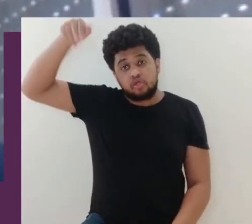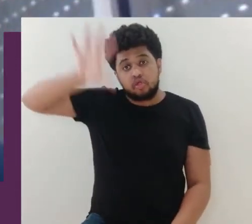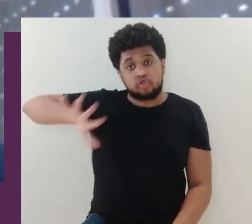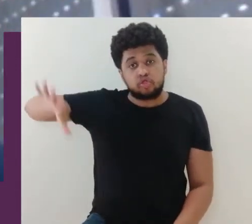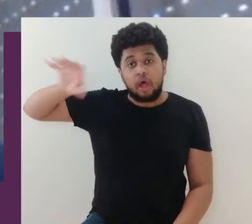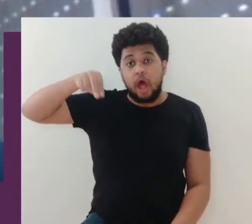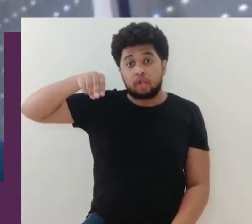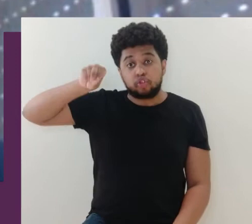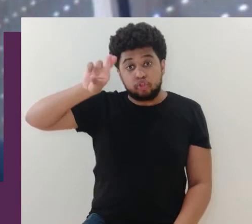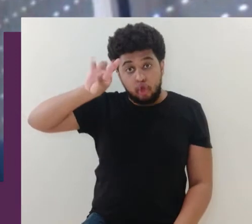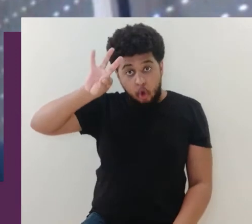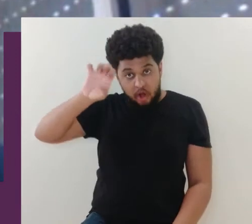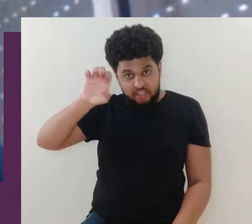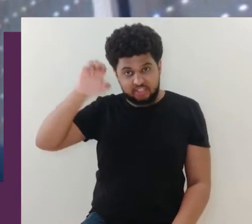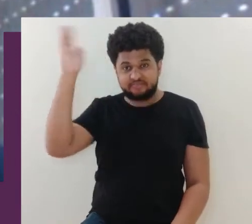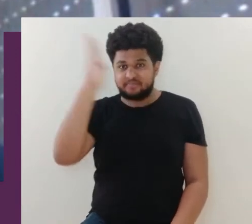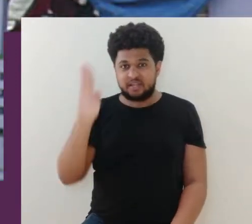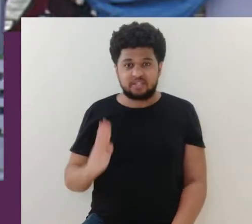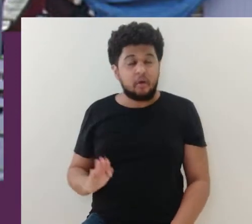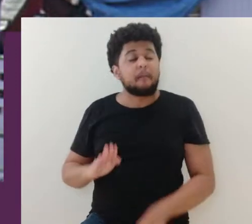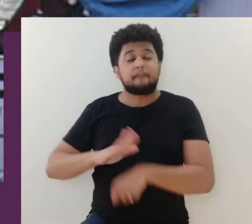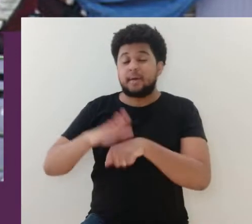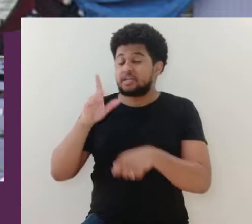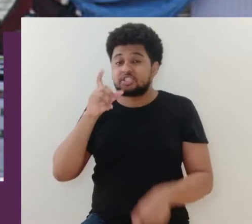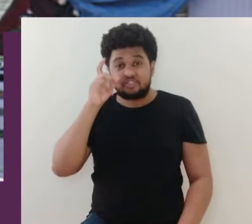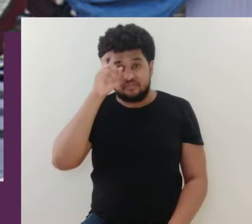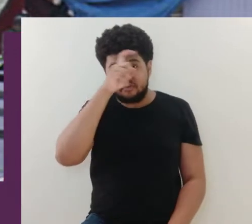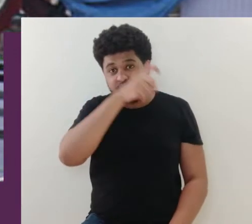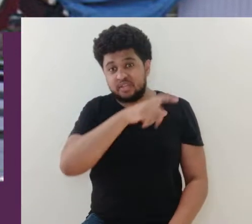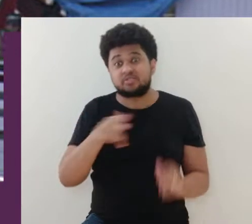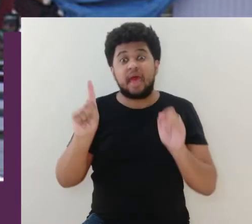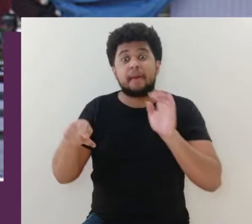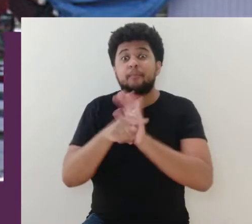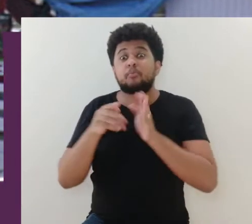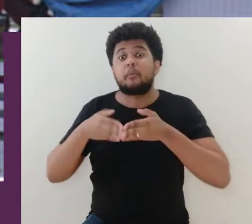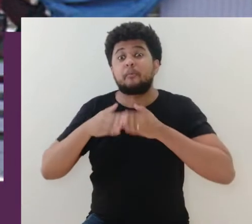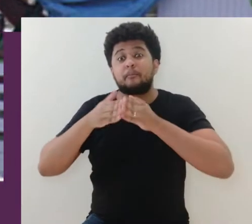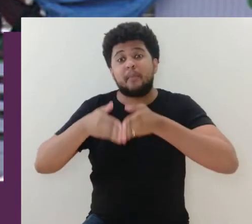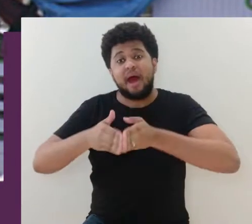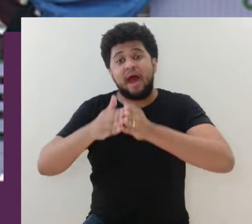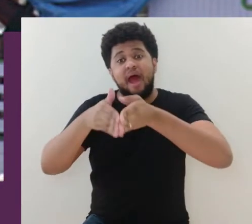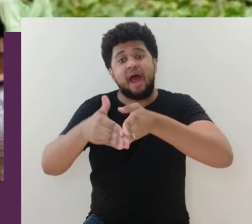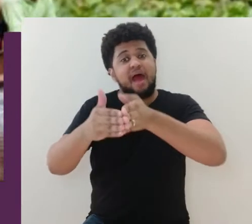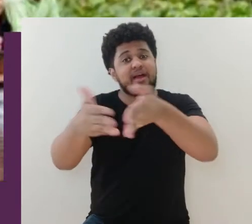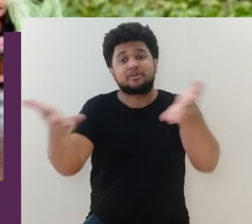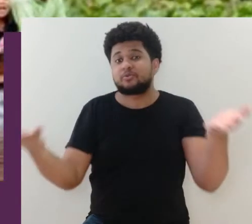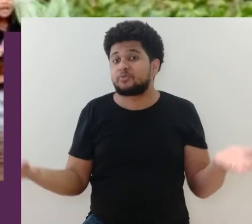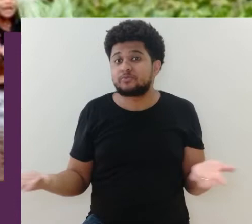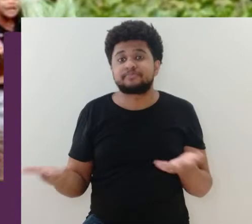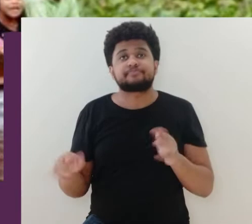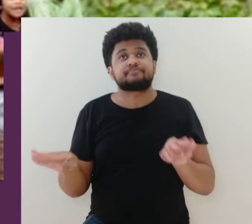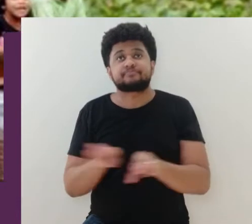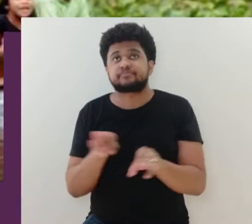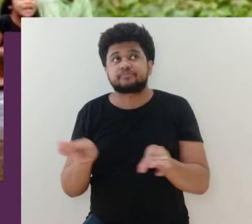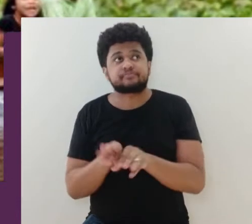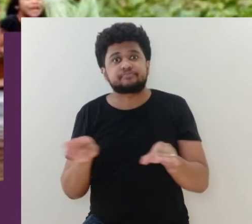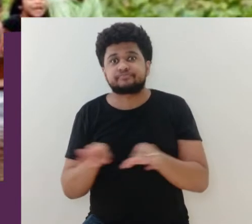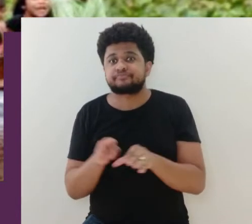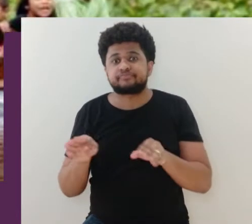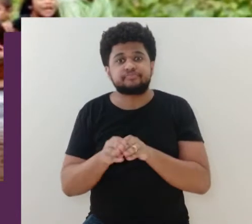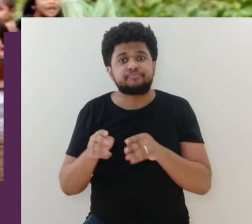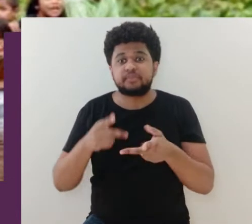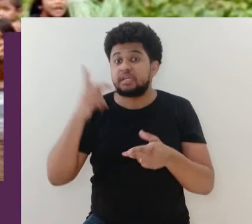país é uma das mais afetadas. O transporte é por barco, é por canoa,